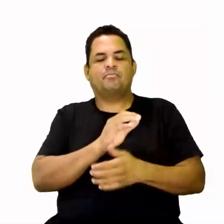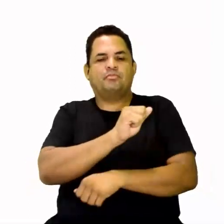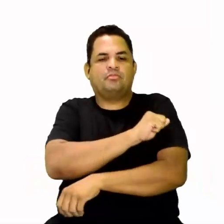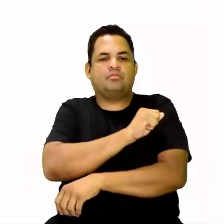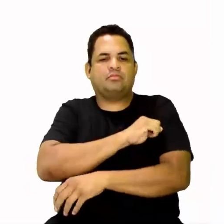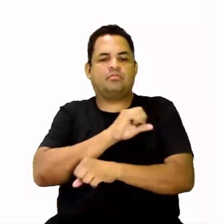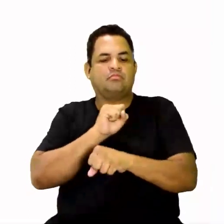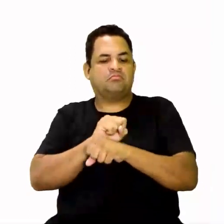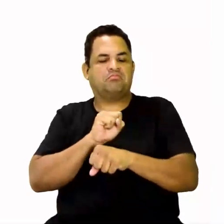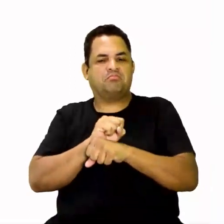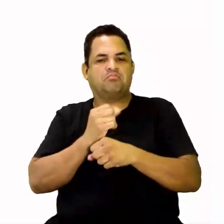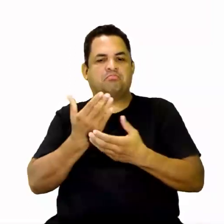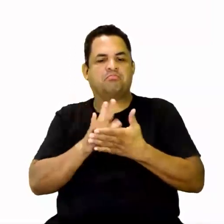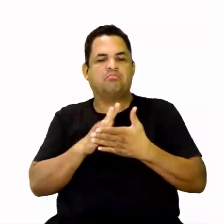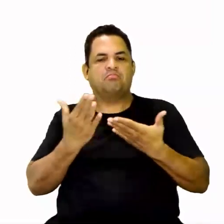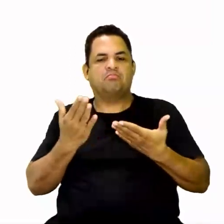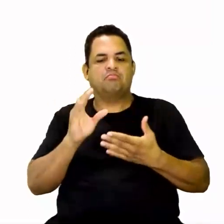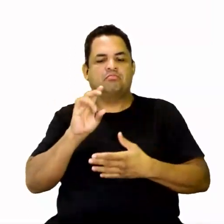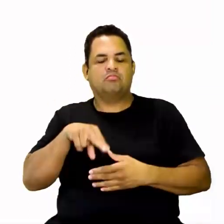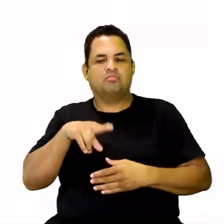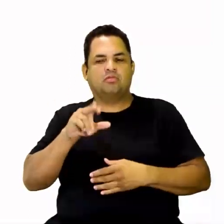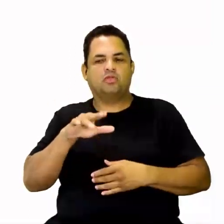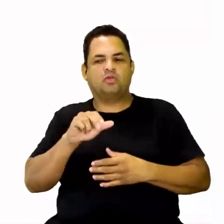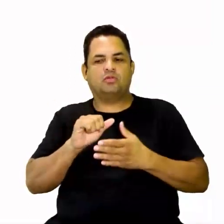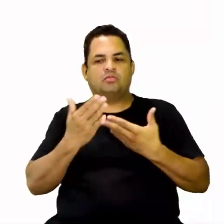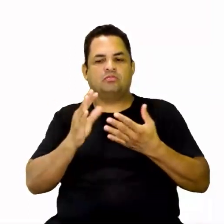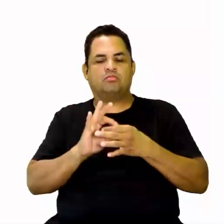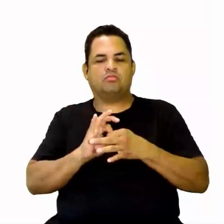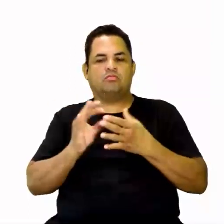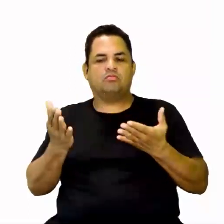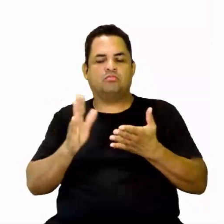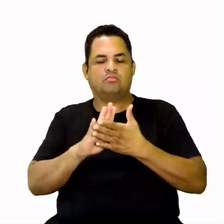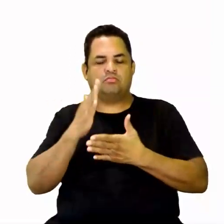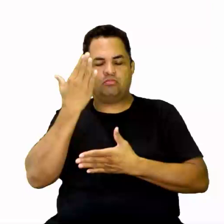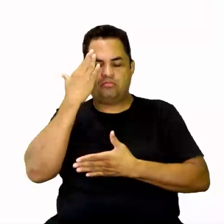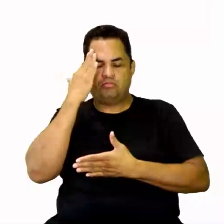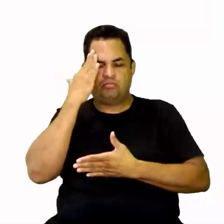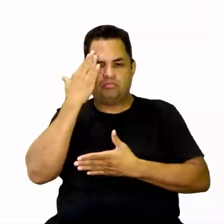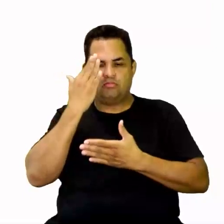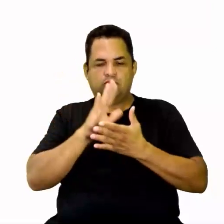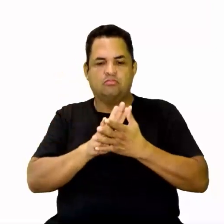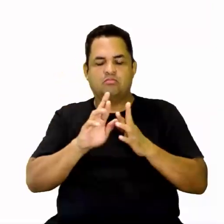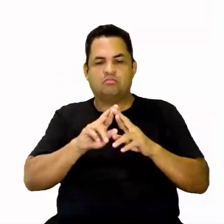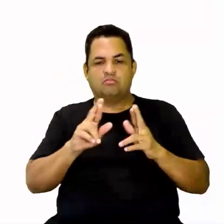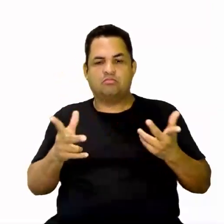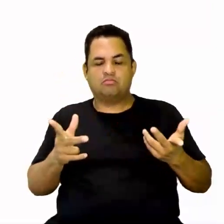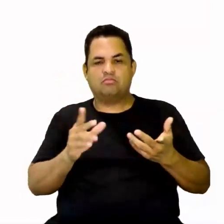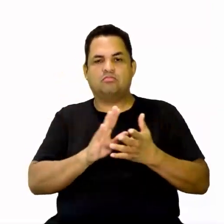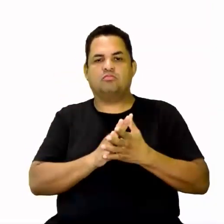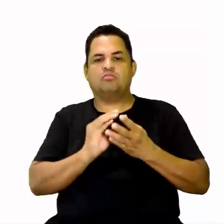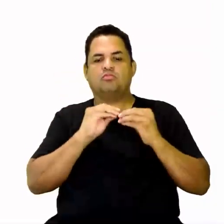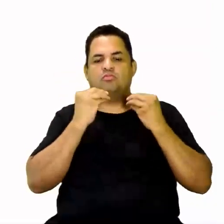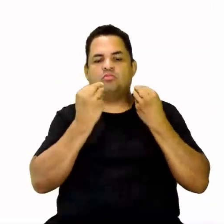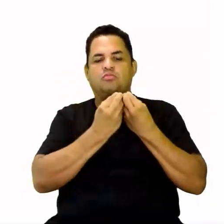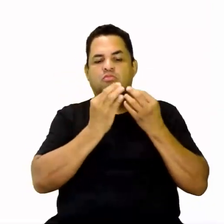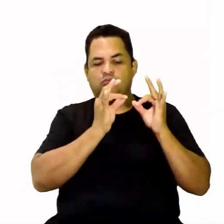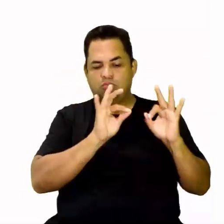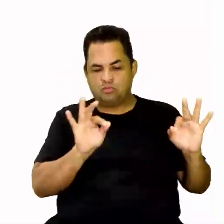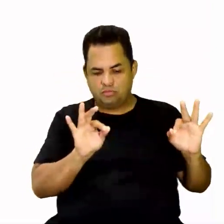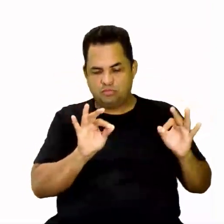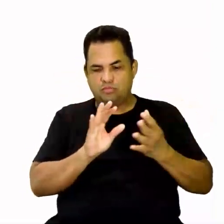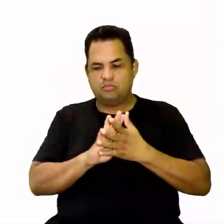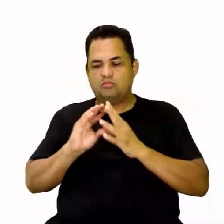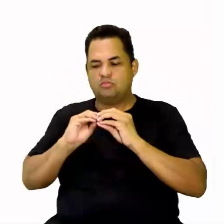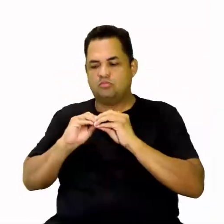vocês jamais deixem de entender a diferença entre substâncias simples